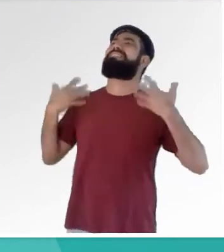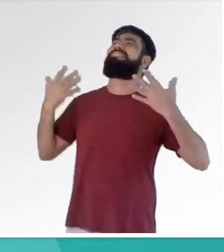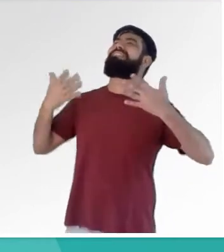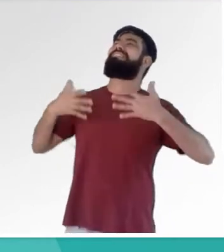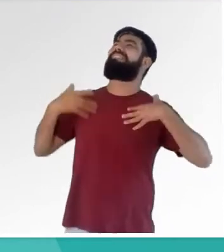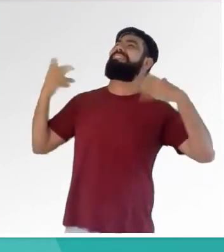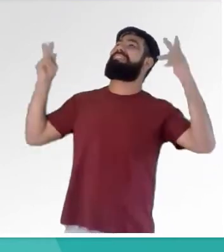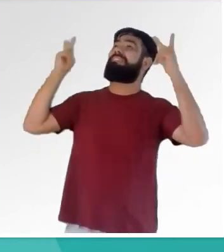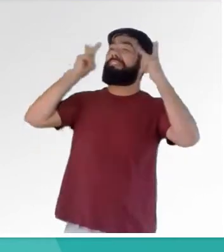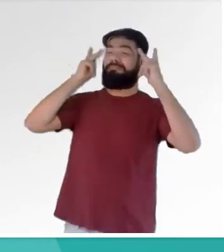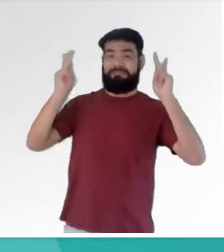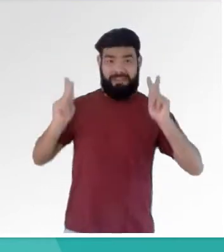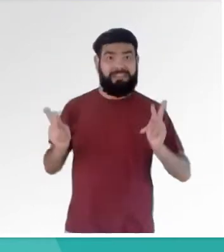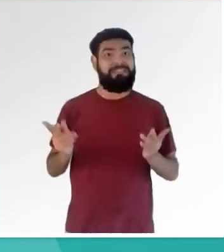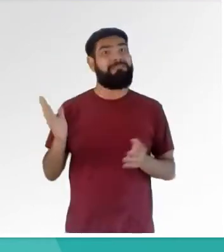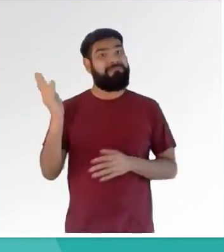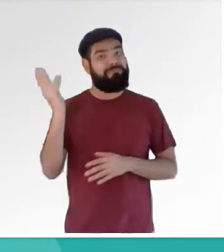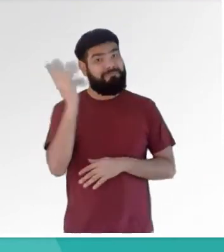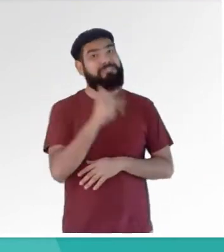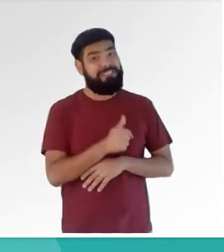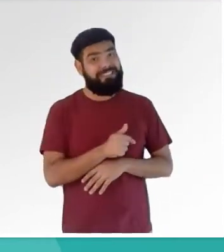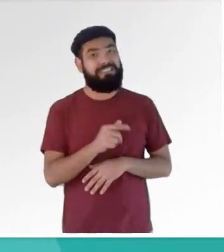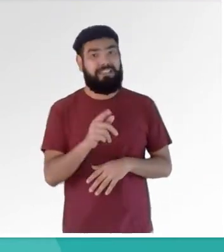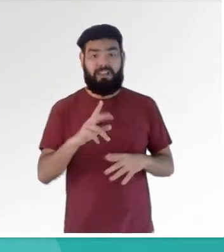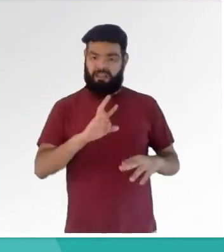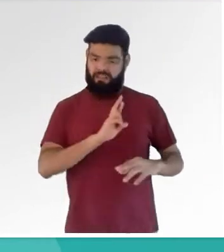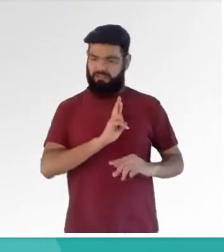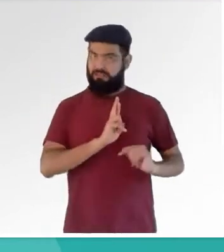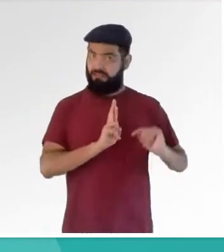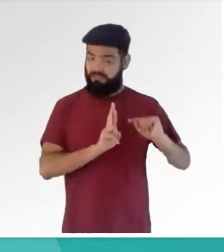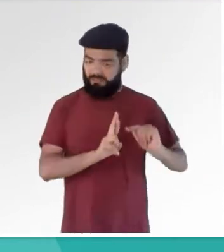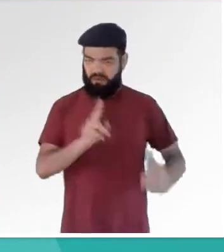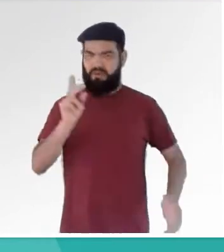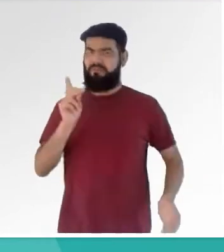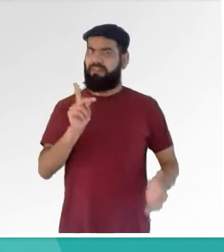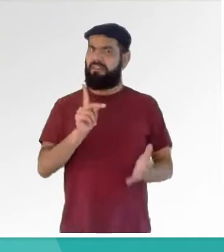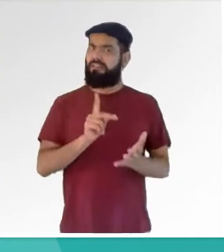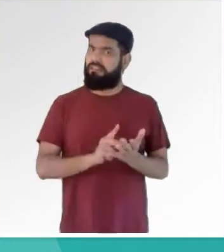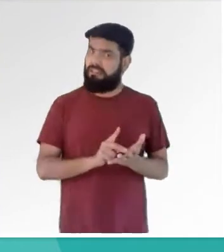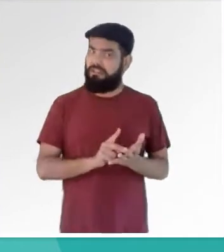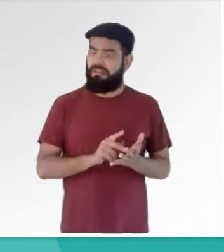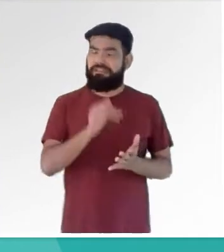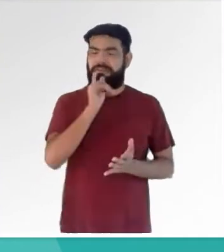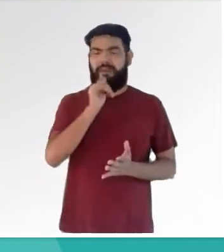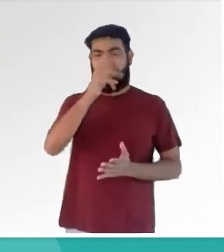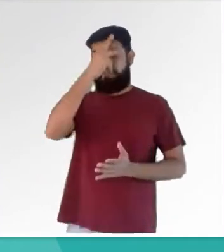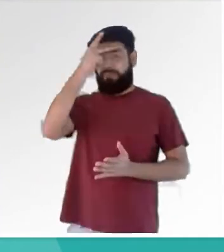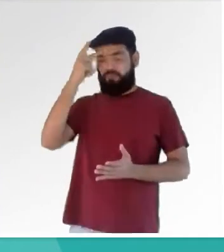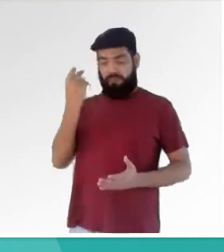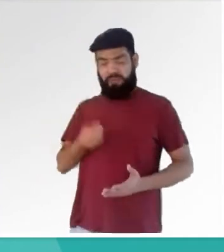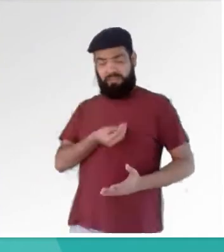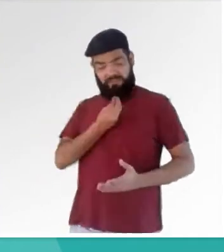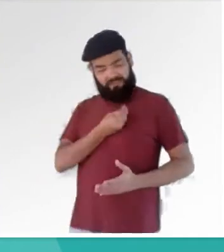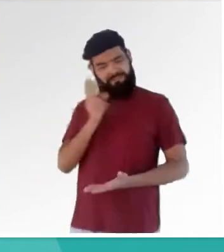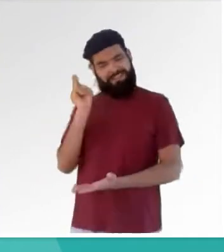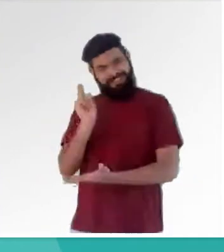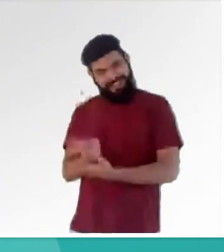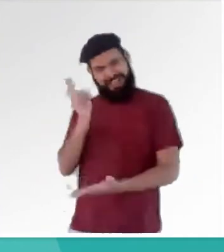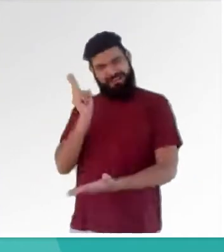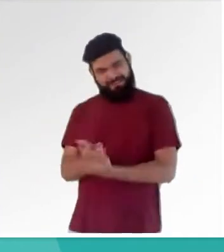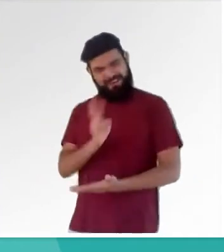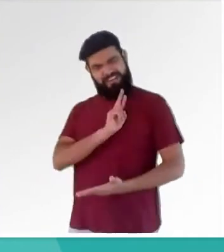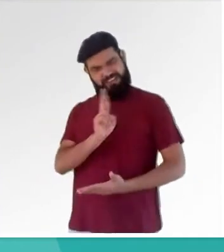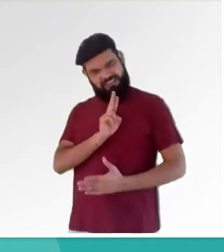a religião verdadeira, ela tem, ou então a pessoa que vive uma religião de uma maneira profunda e